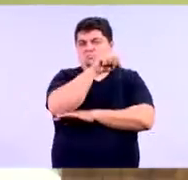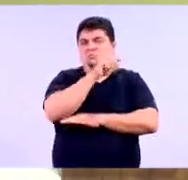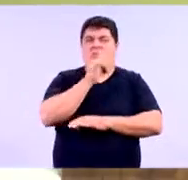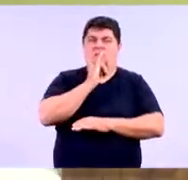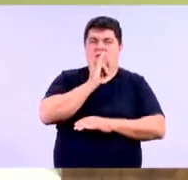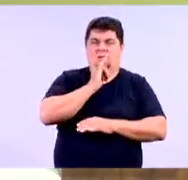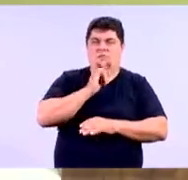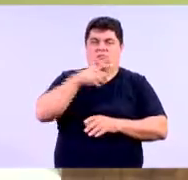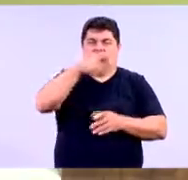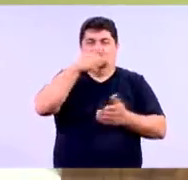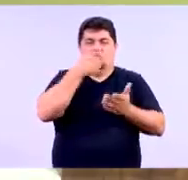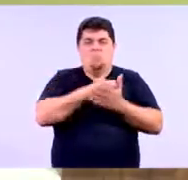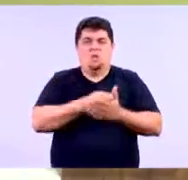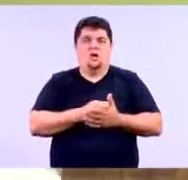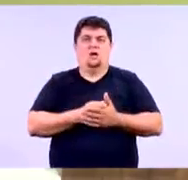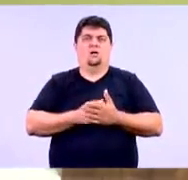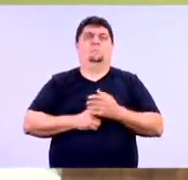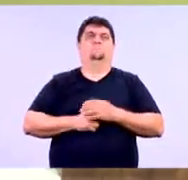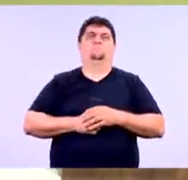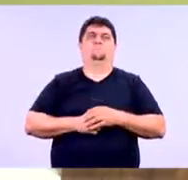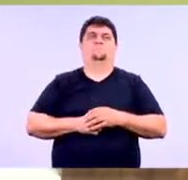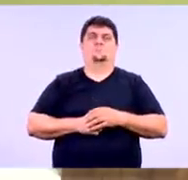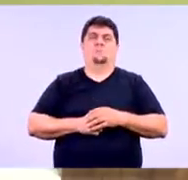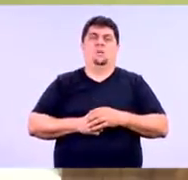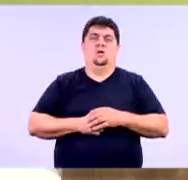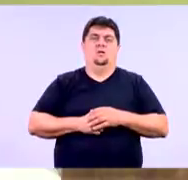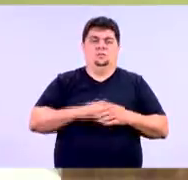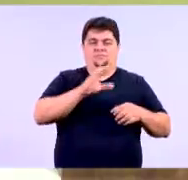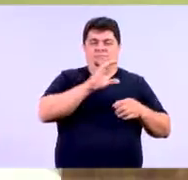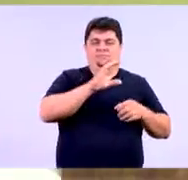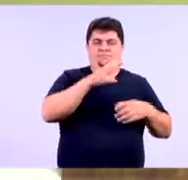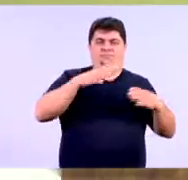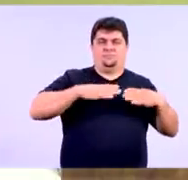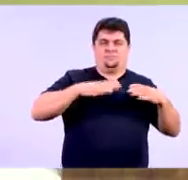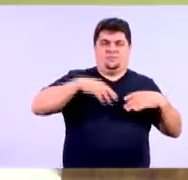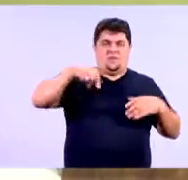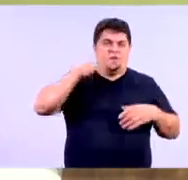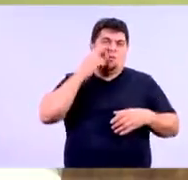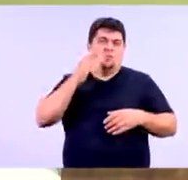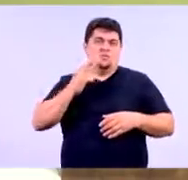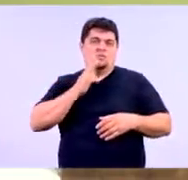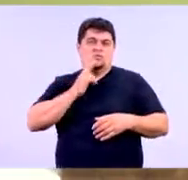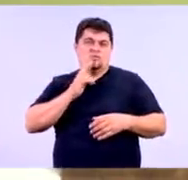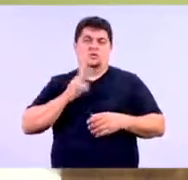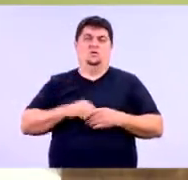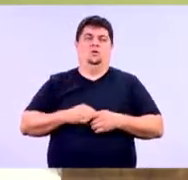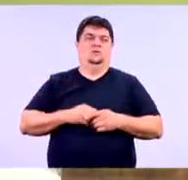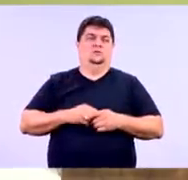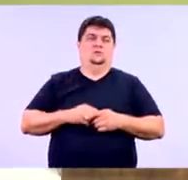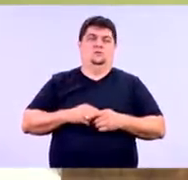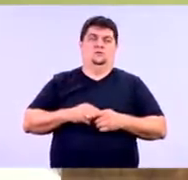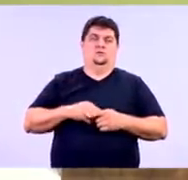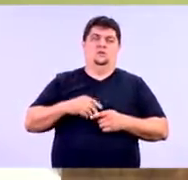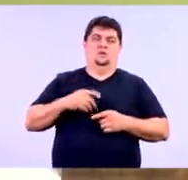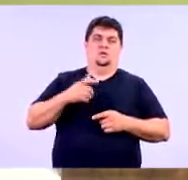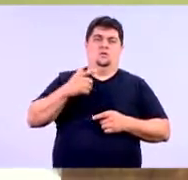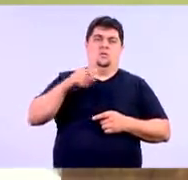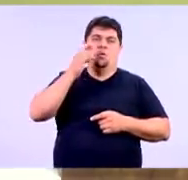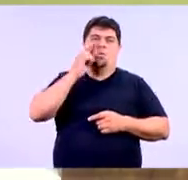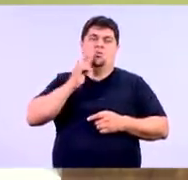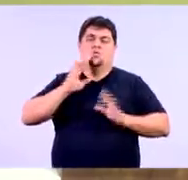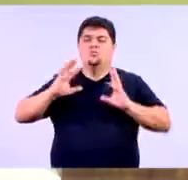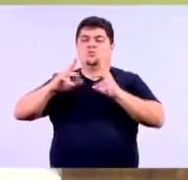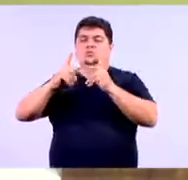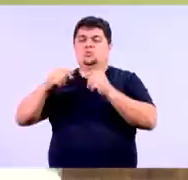IPVA, você paga um valor em uma cidade aqui no estado de Rondônia, você paga o mesmo valor em outras cidades do estado